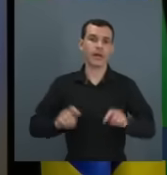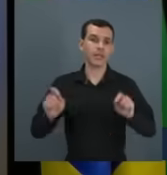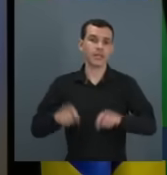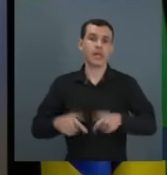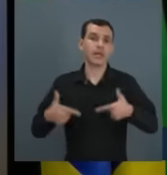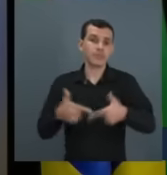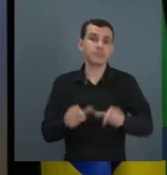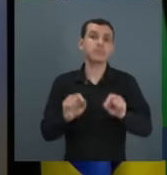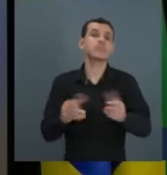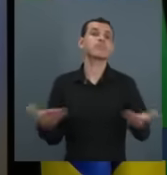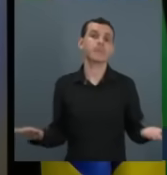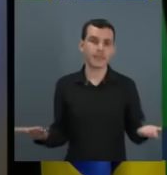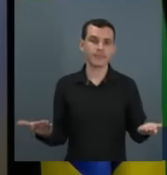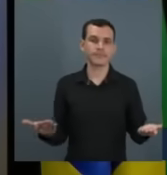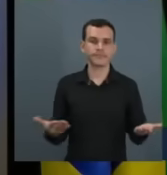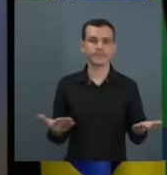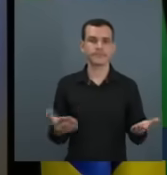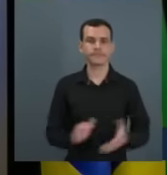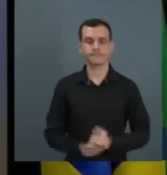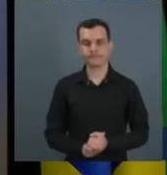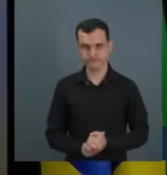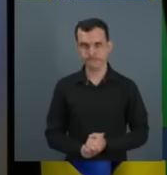Senador, meu querido amigo